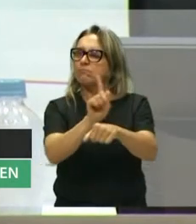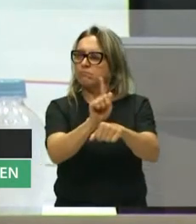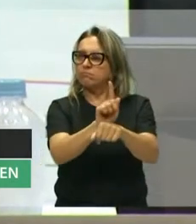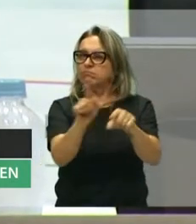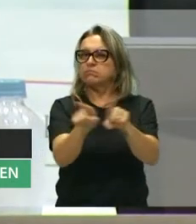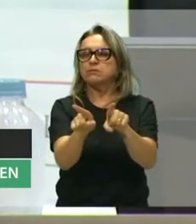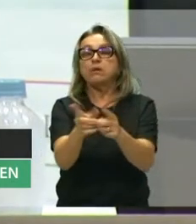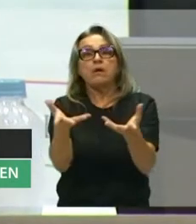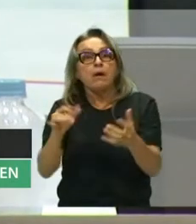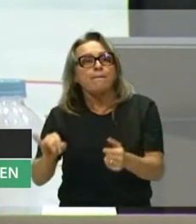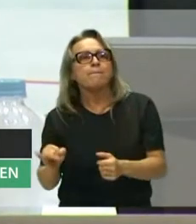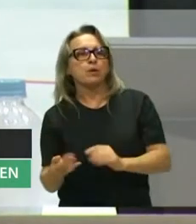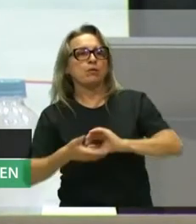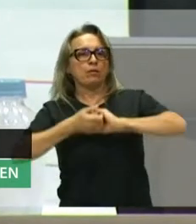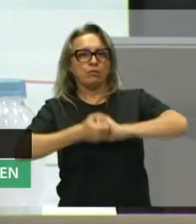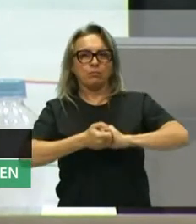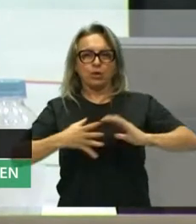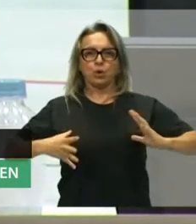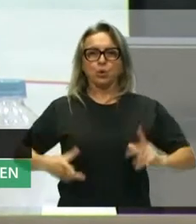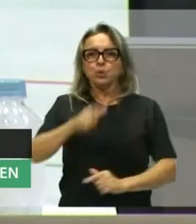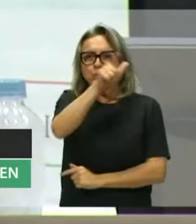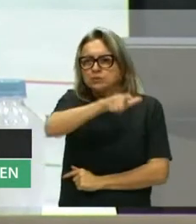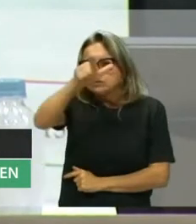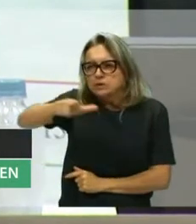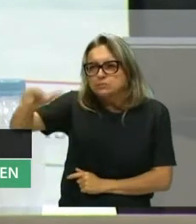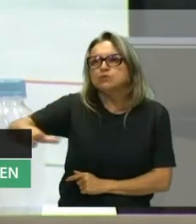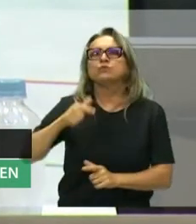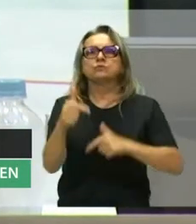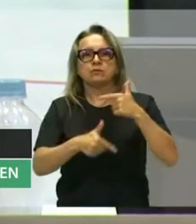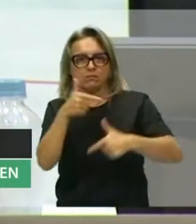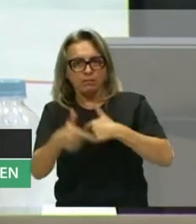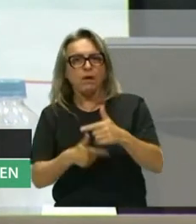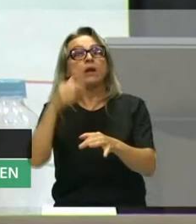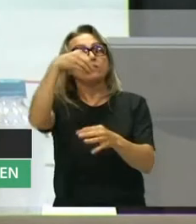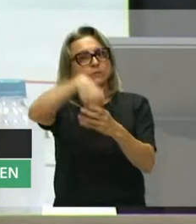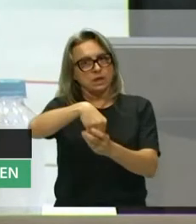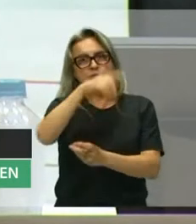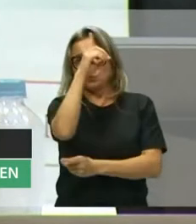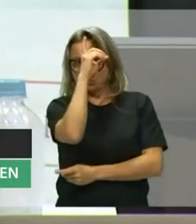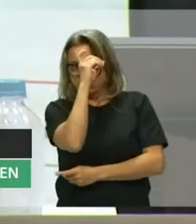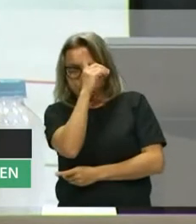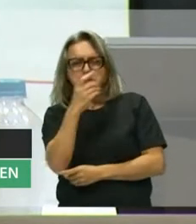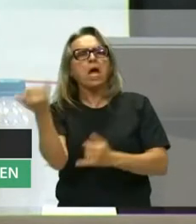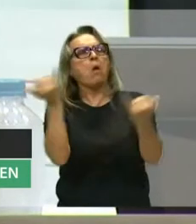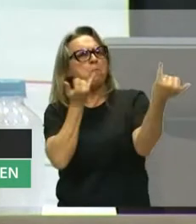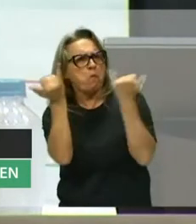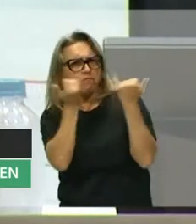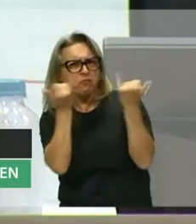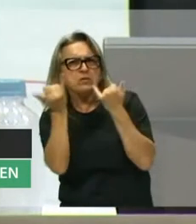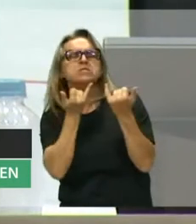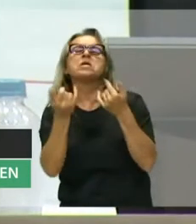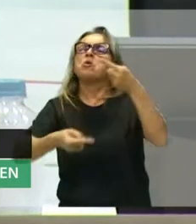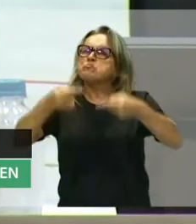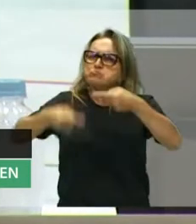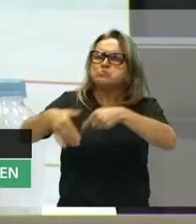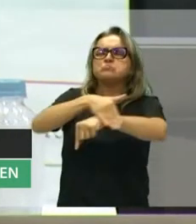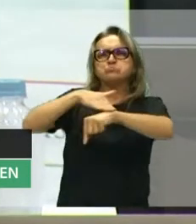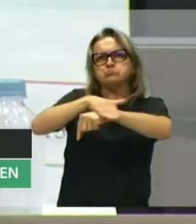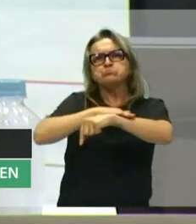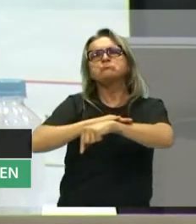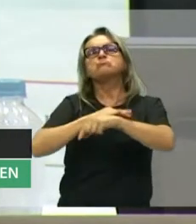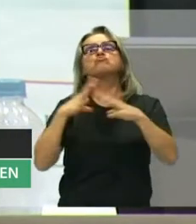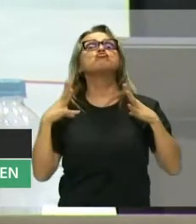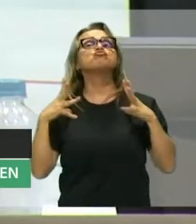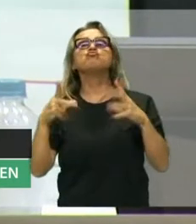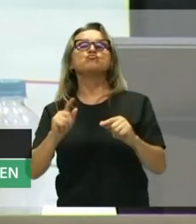todos do Marieta que estão aqui conosco hoje, trazendo as informações de maneira muito proativa, né, discutindo conosco realmente as